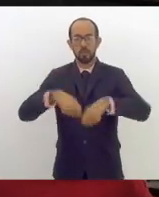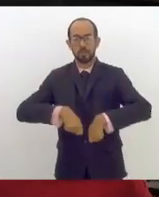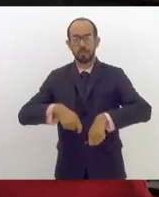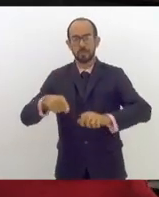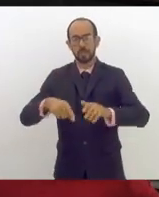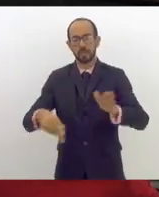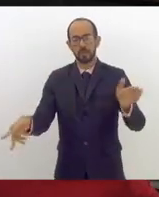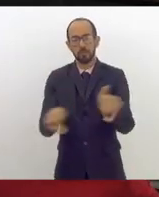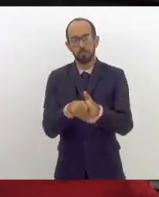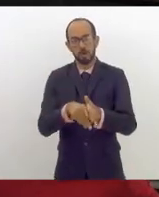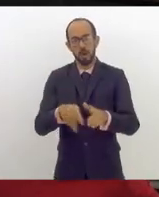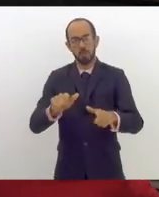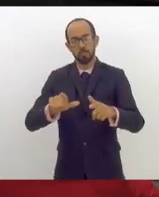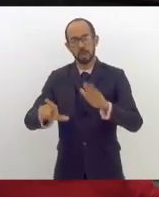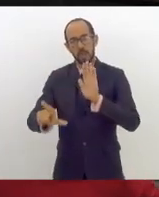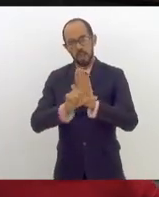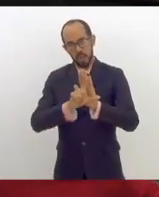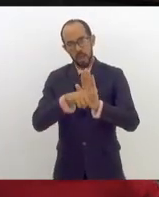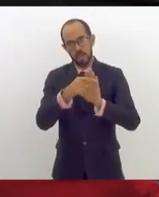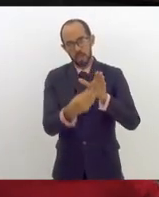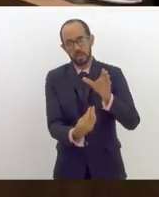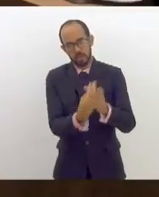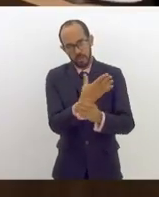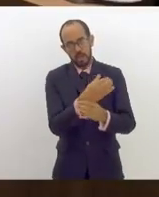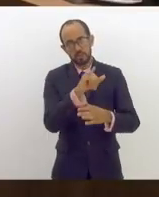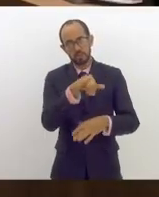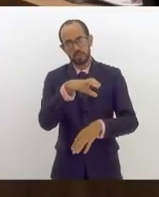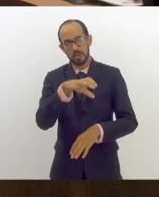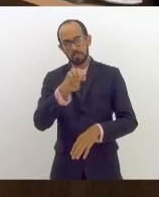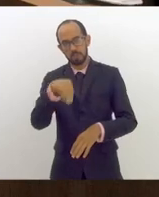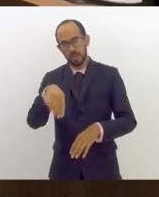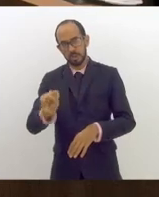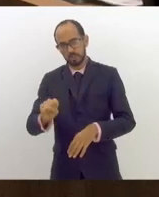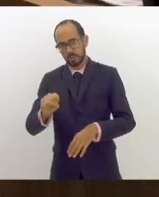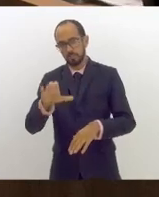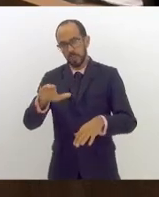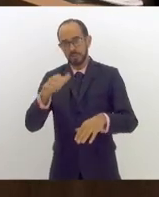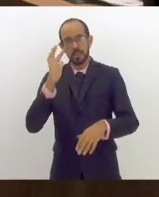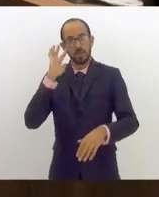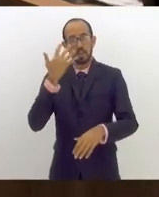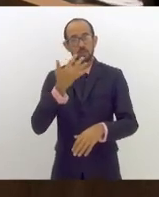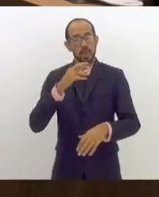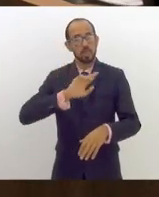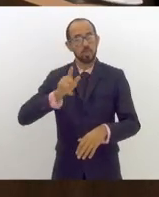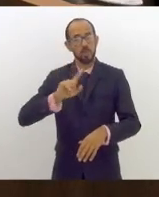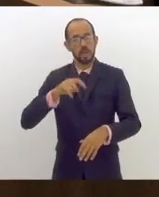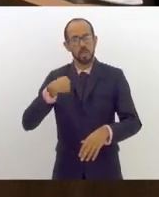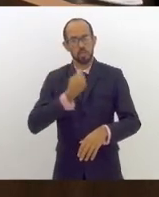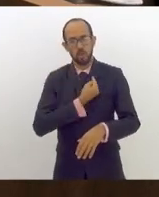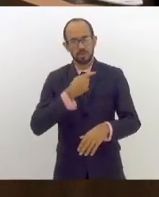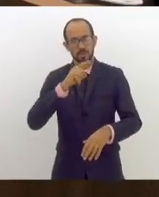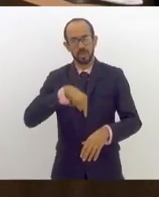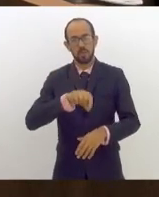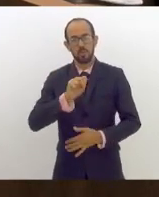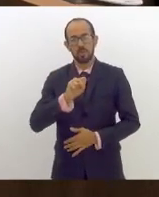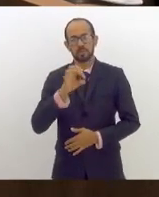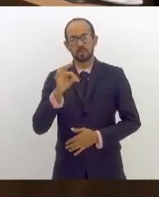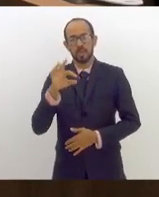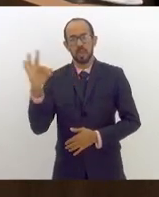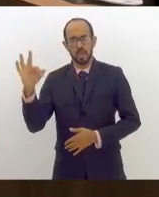legislar sobre ICMS mas quem não quem vai decide isso não somos nós quem vai decidir isso é um Supremo e